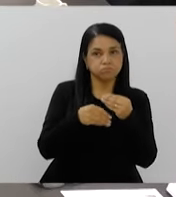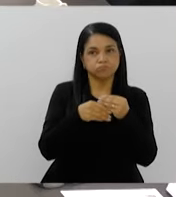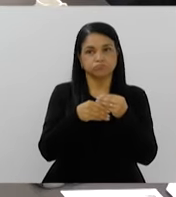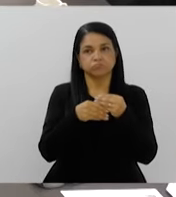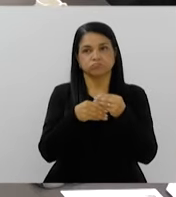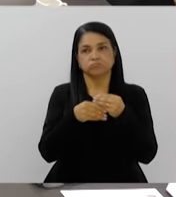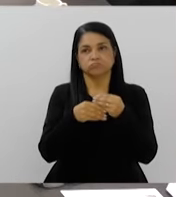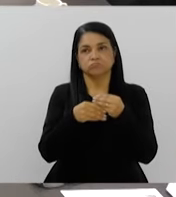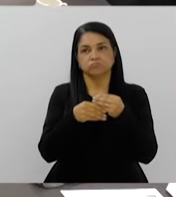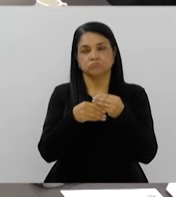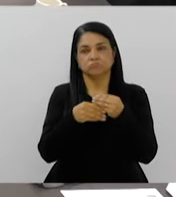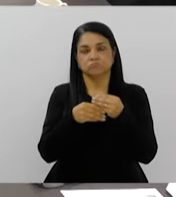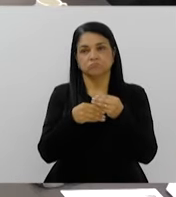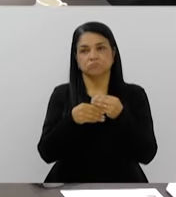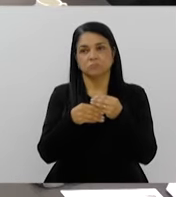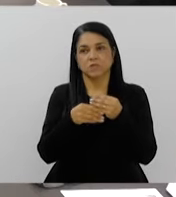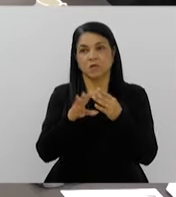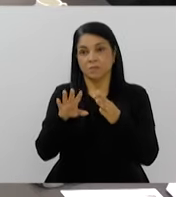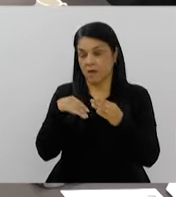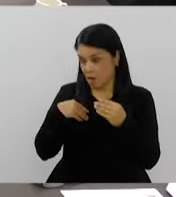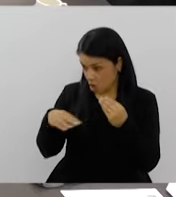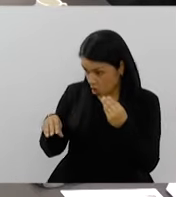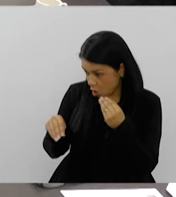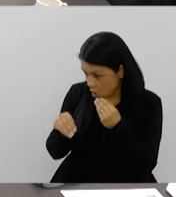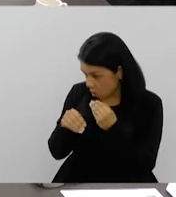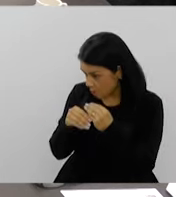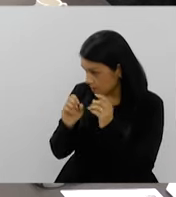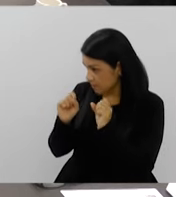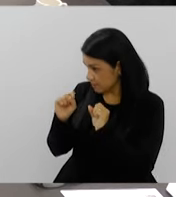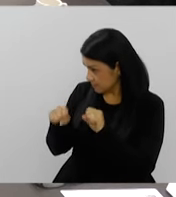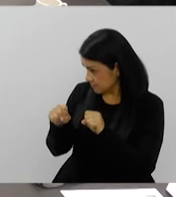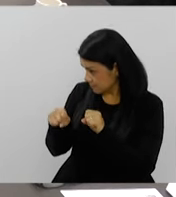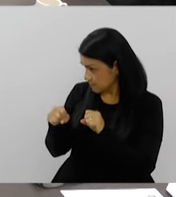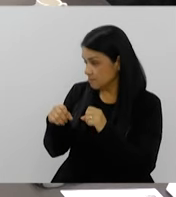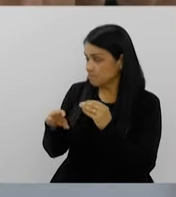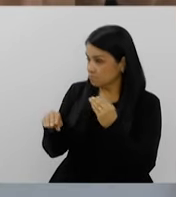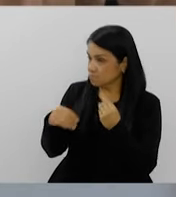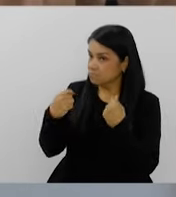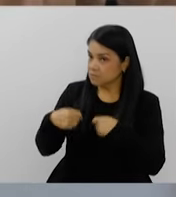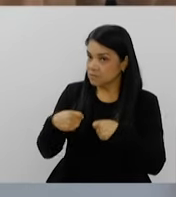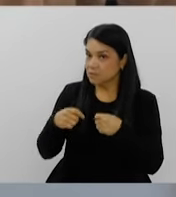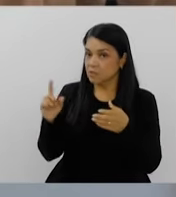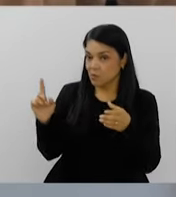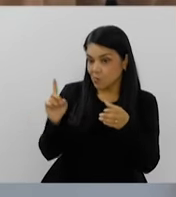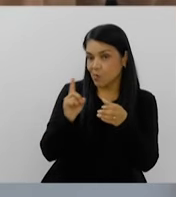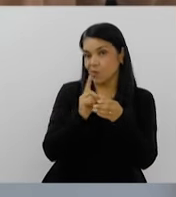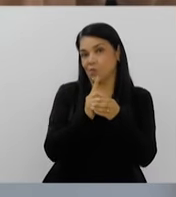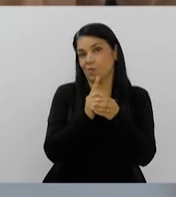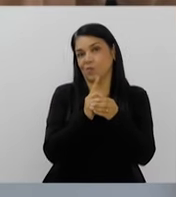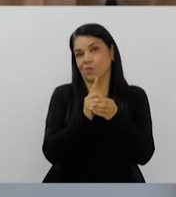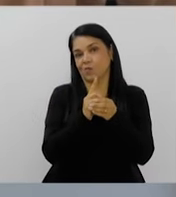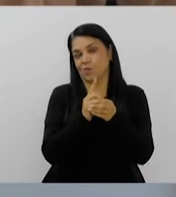com outros. Sim, querido, mas para incorporar, tem que dar coautoria, é isso que eu estou dizendo.